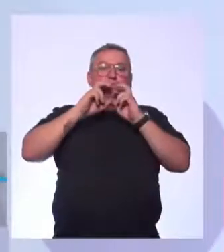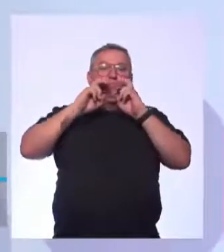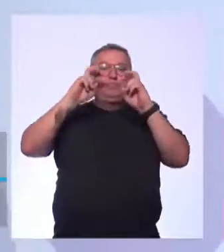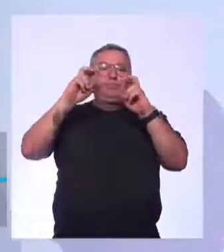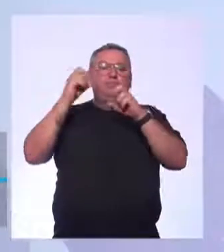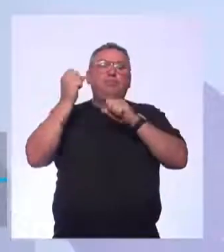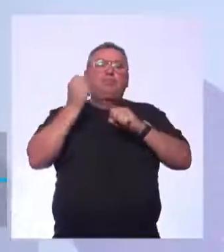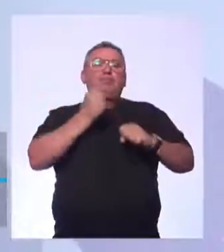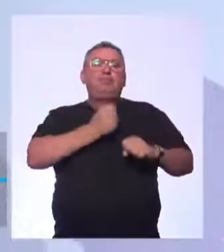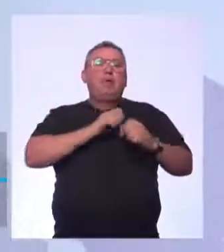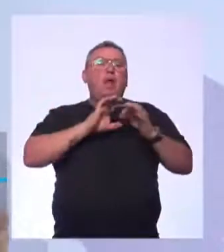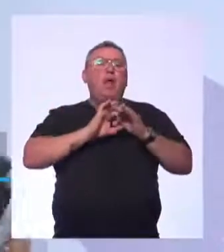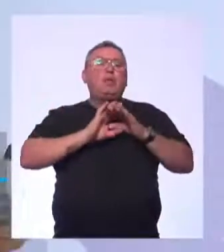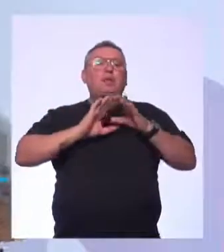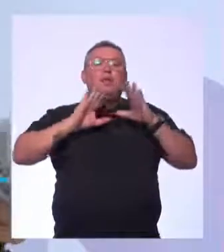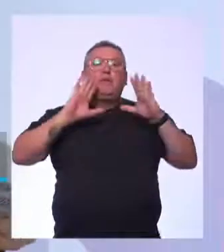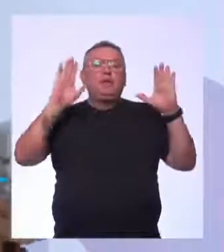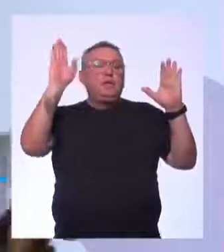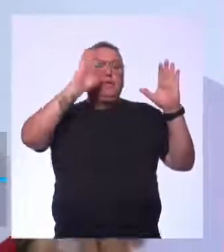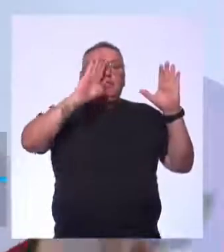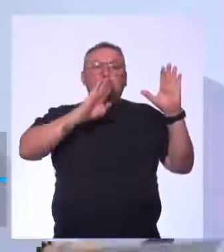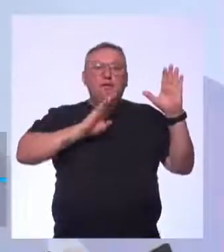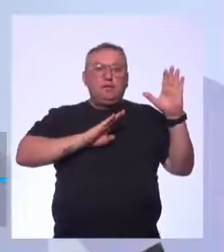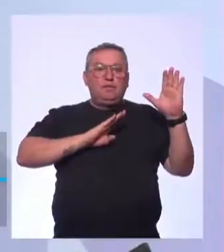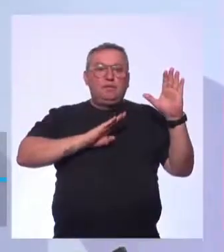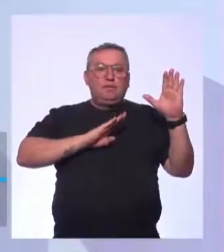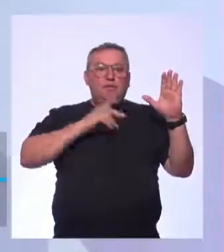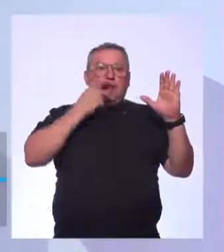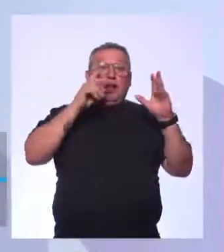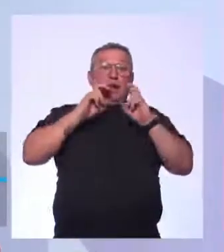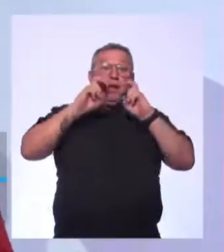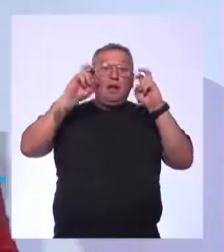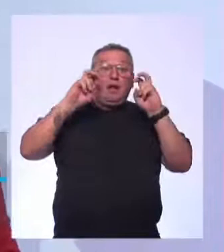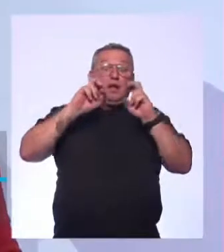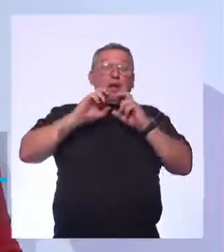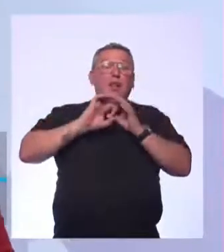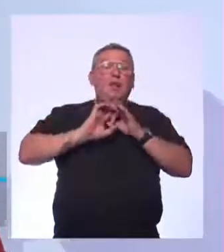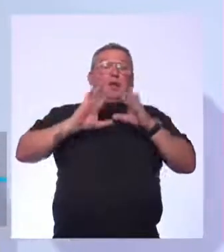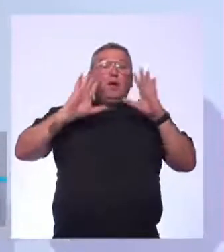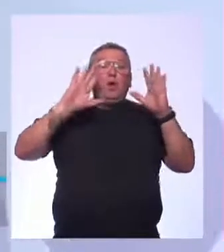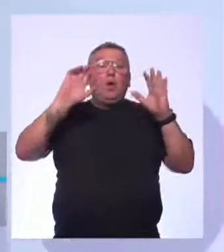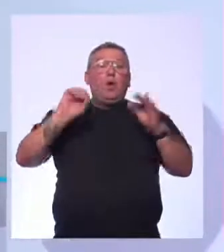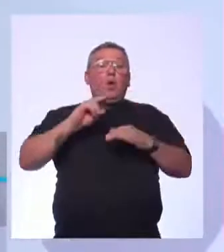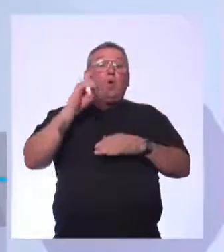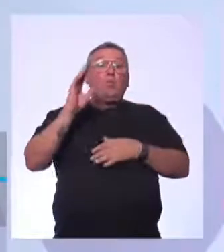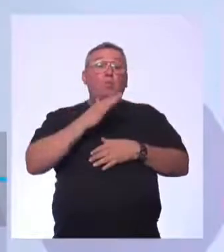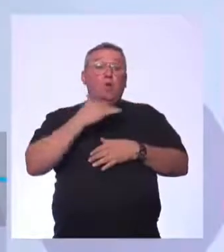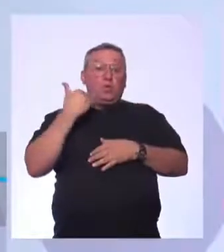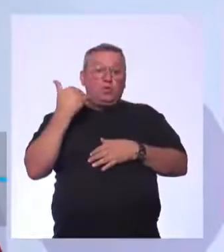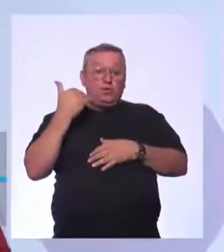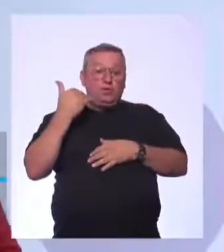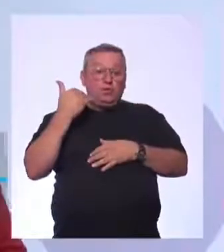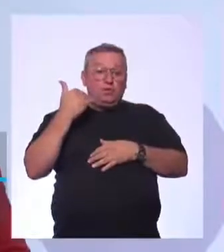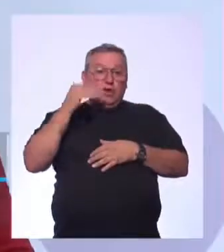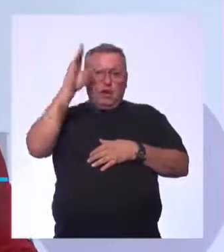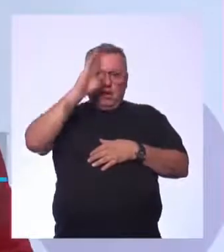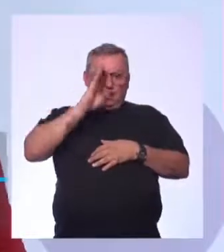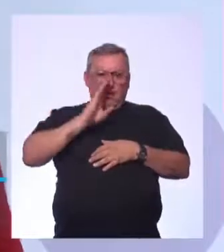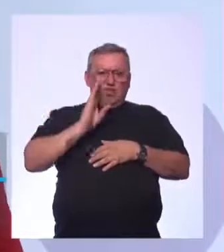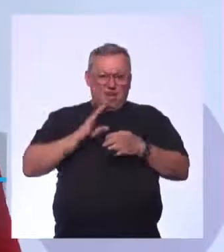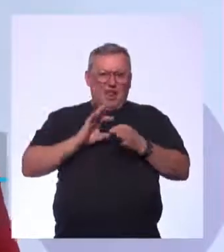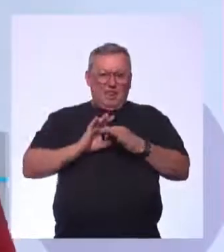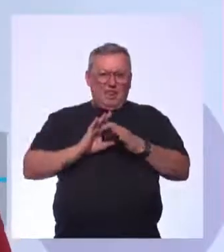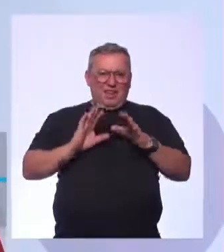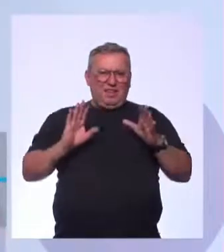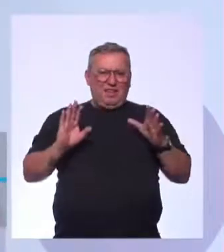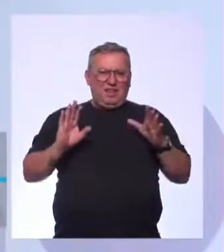em 7 de setembro, e aí ele disse, independência ou morte? Mas vocês acham que a partir daí o Brasil se tornou